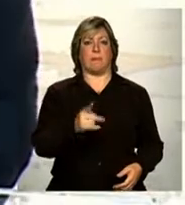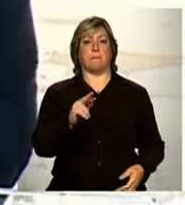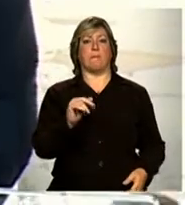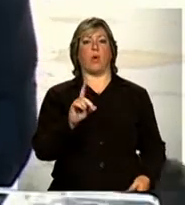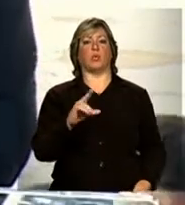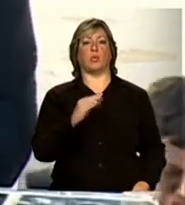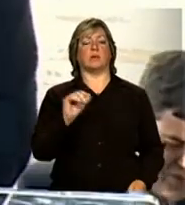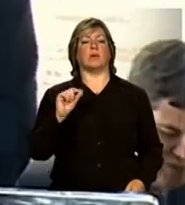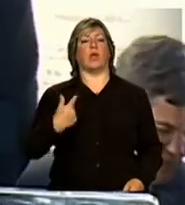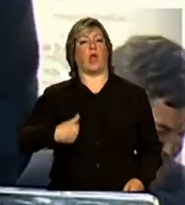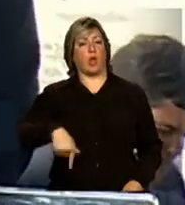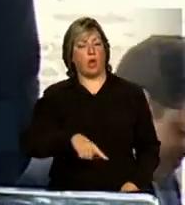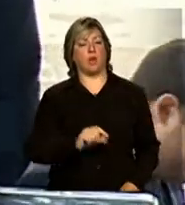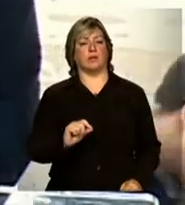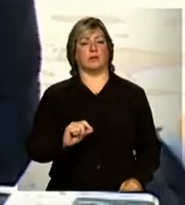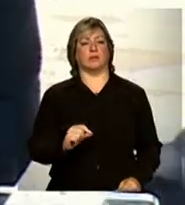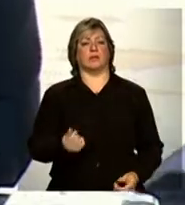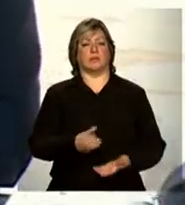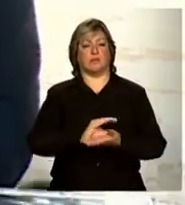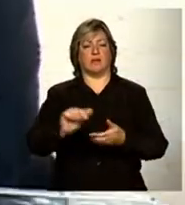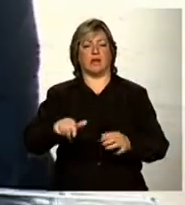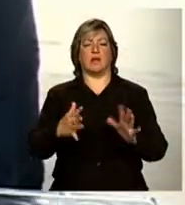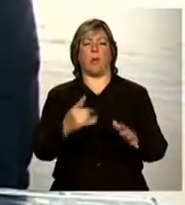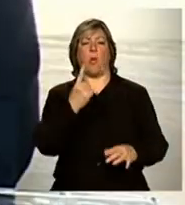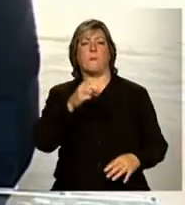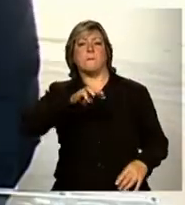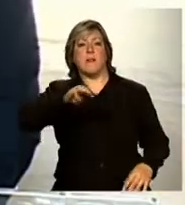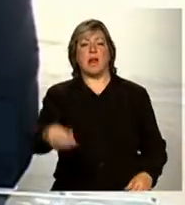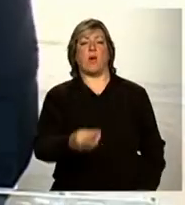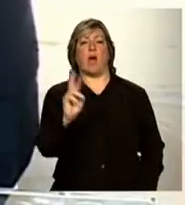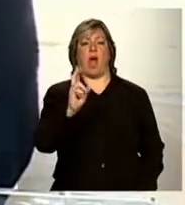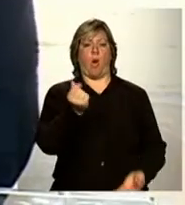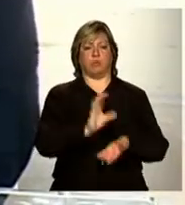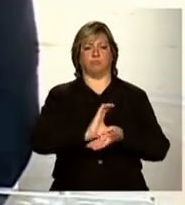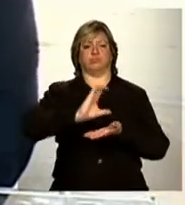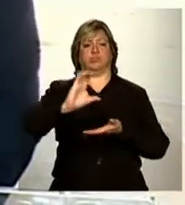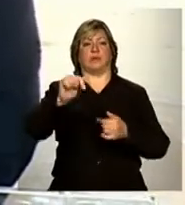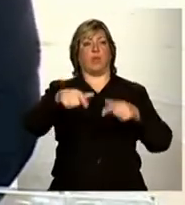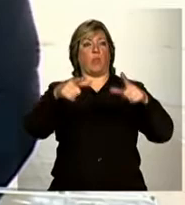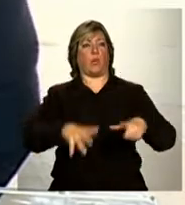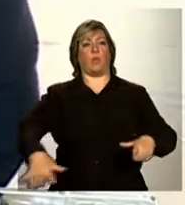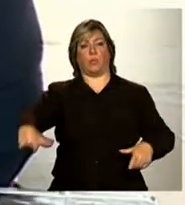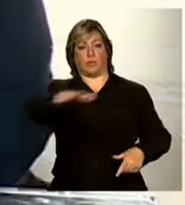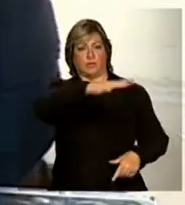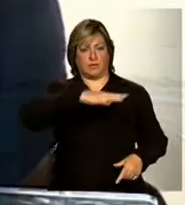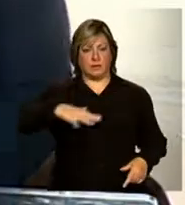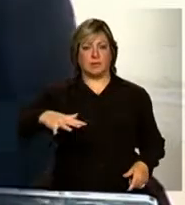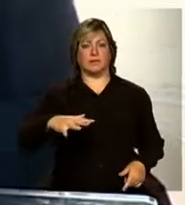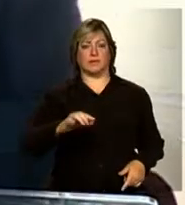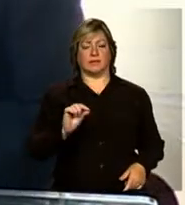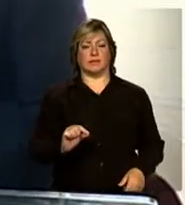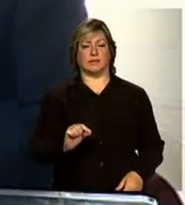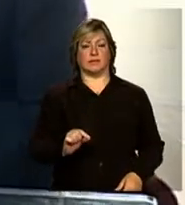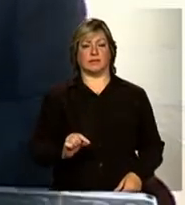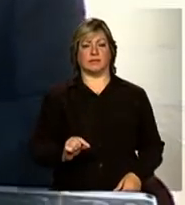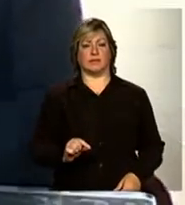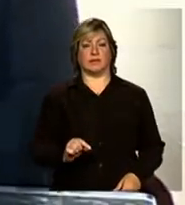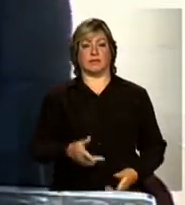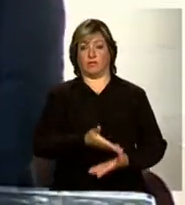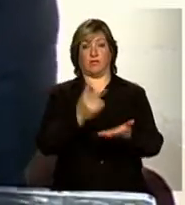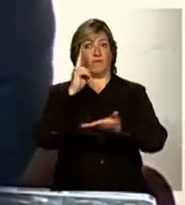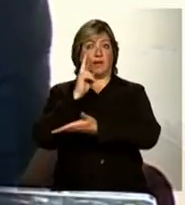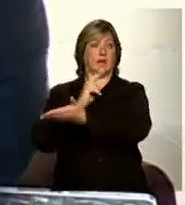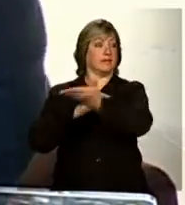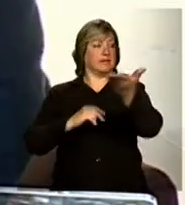produção nós investimos aqui aproximadamente um milhão de reais nesse espaço que que